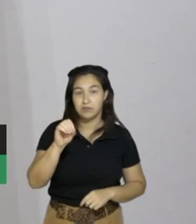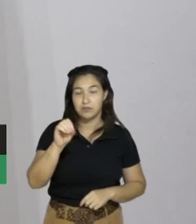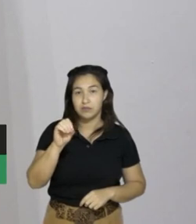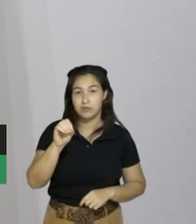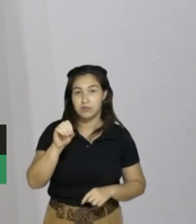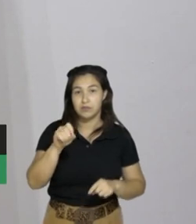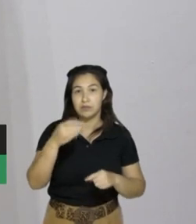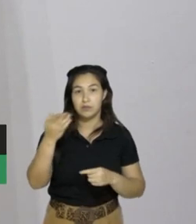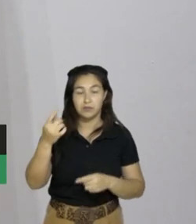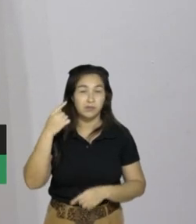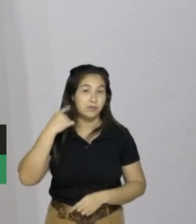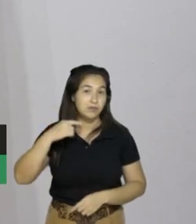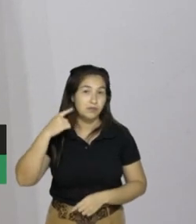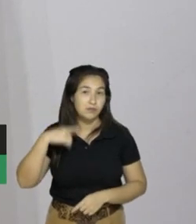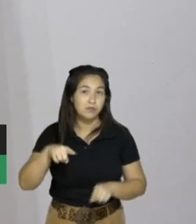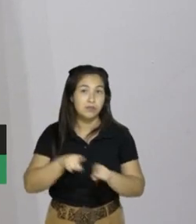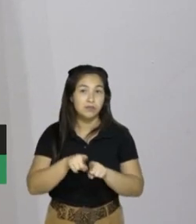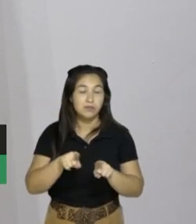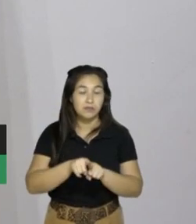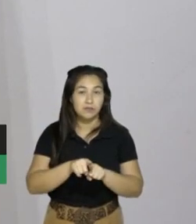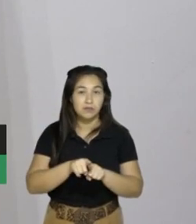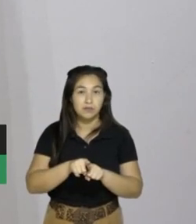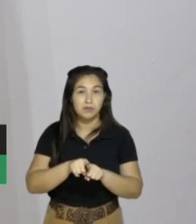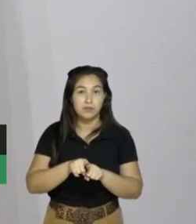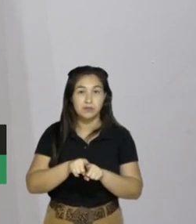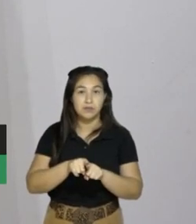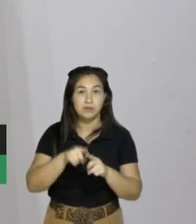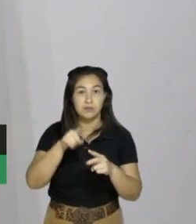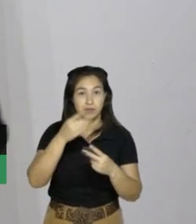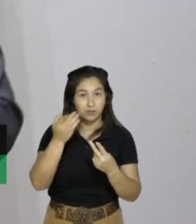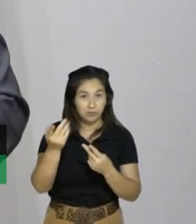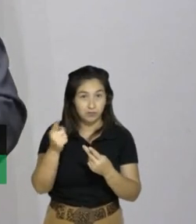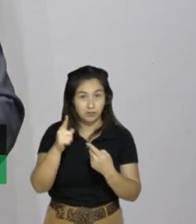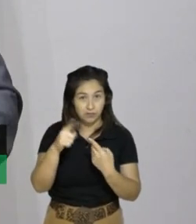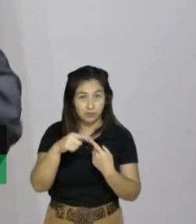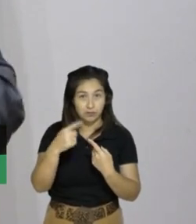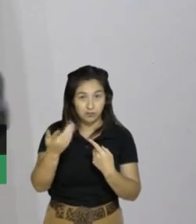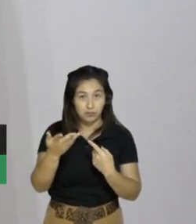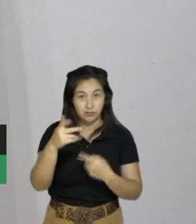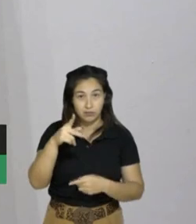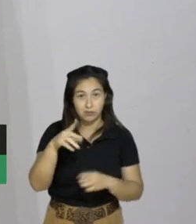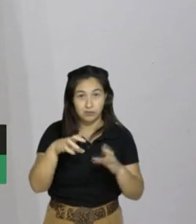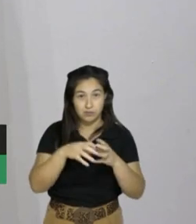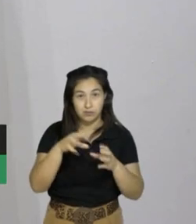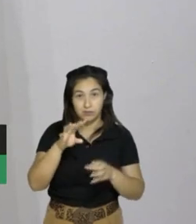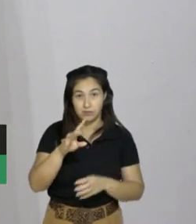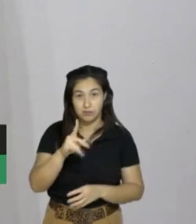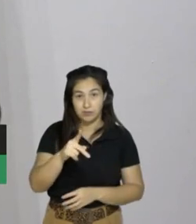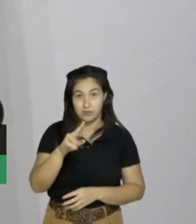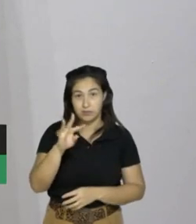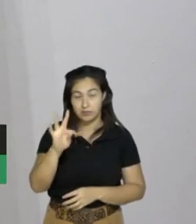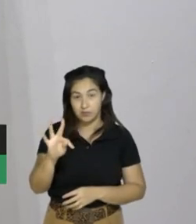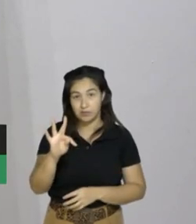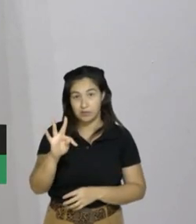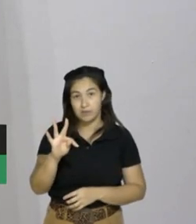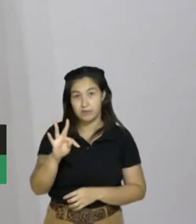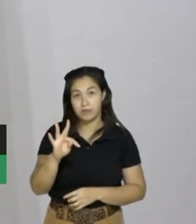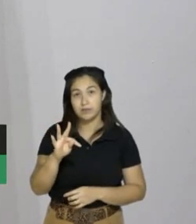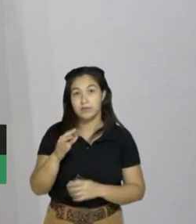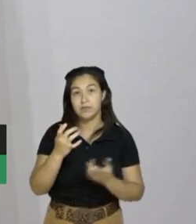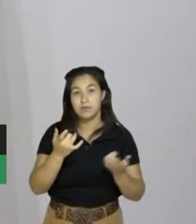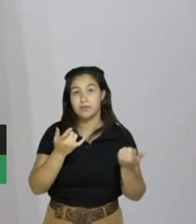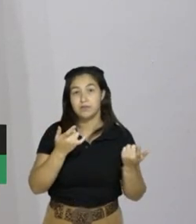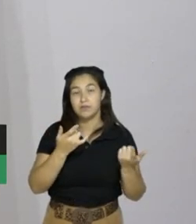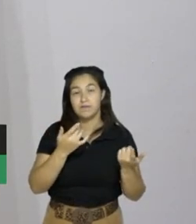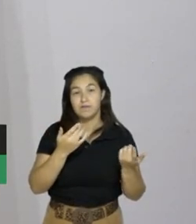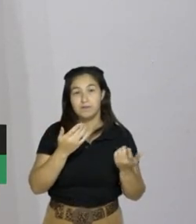Mineiro do Rio Grande do Norte ambos do PT que entraram com esse projeto para revogar as